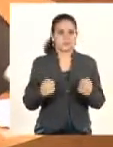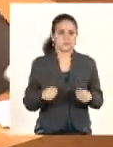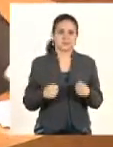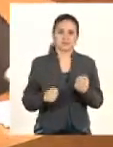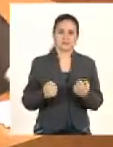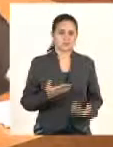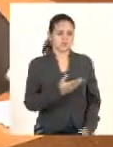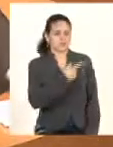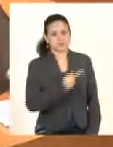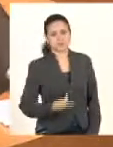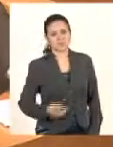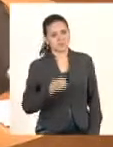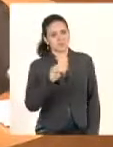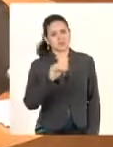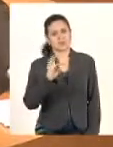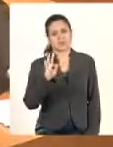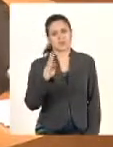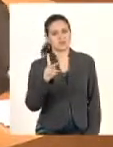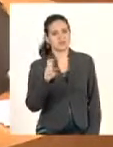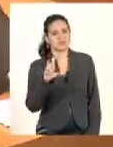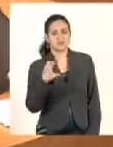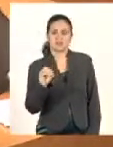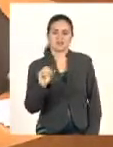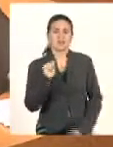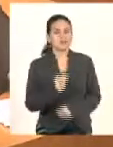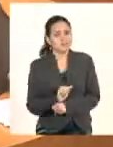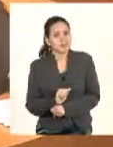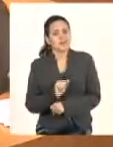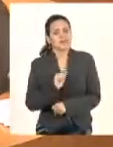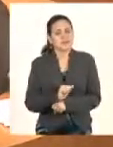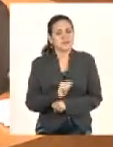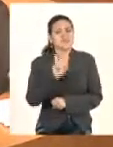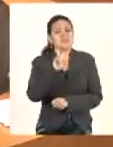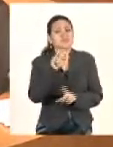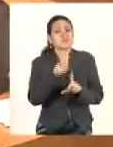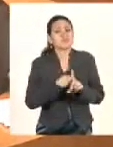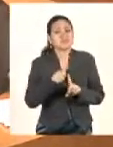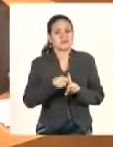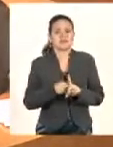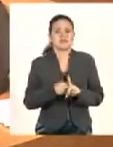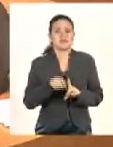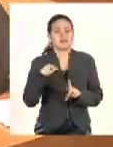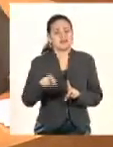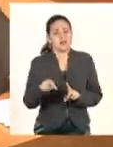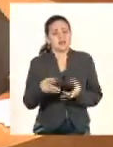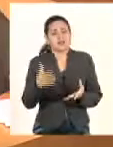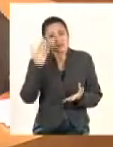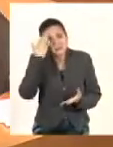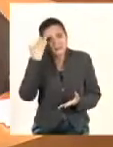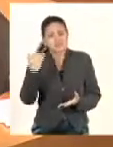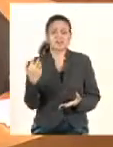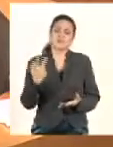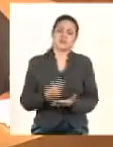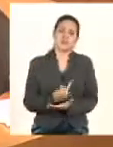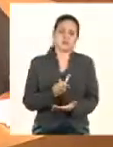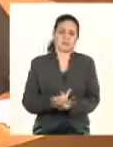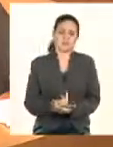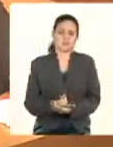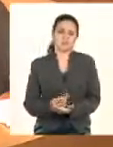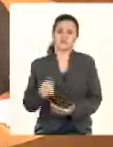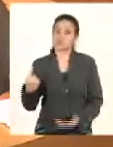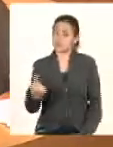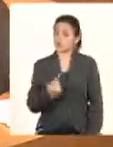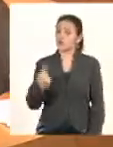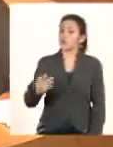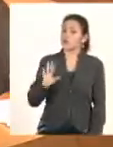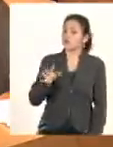presidente Otelino, esperar 5 meses para confirmar um erro. No momento que nós apontamos o erro, e tenho